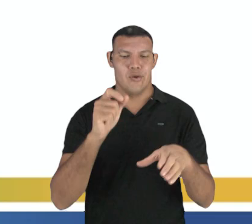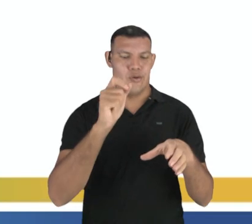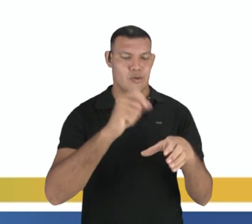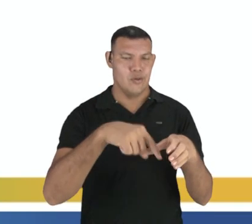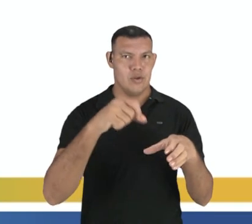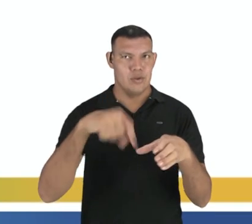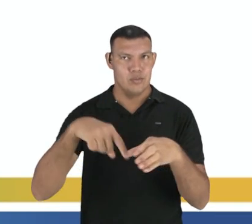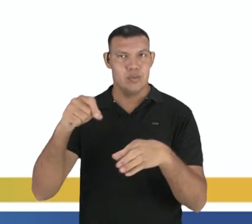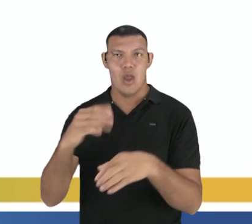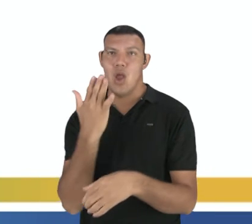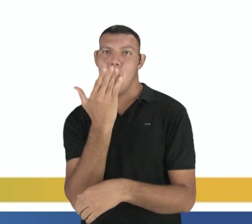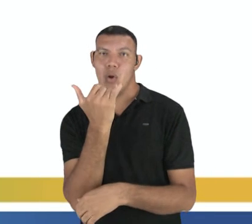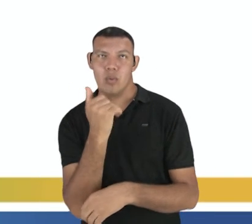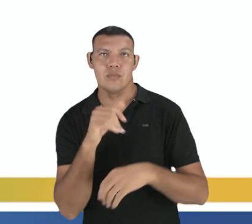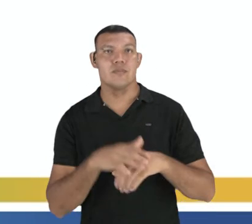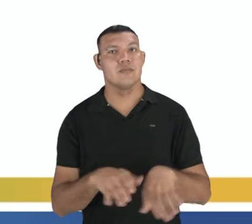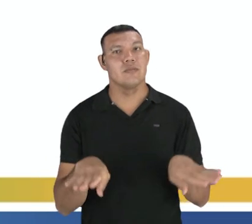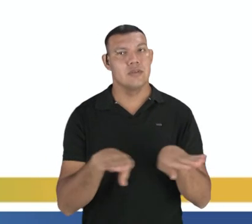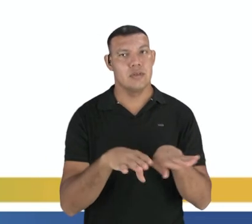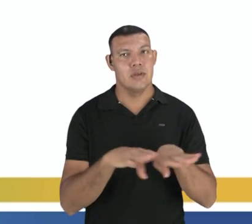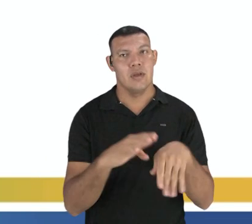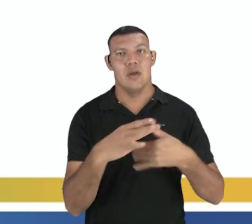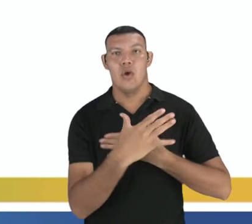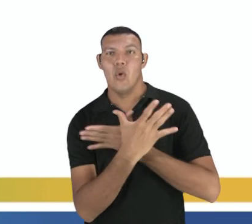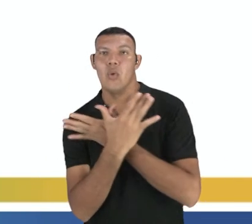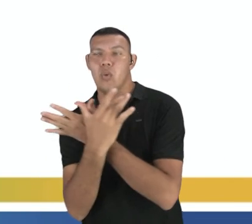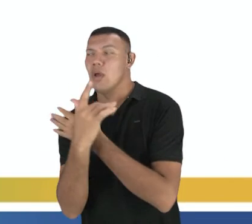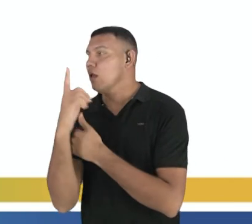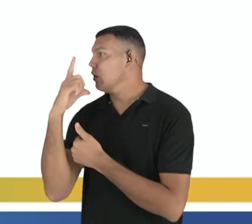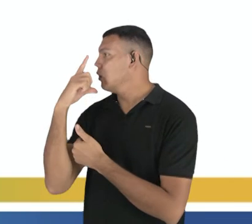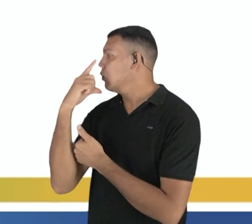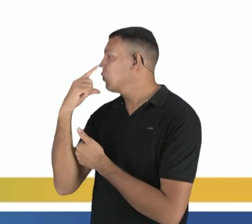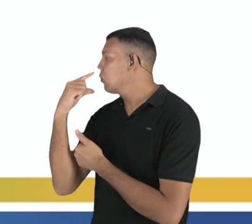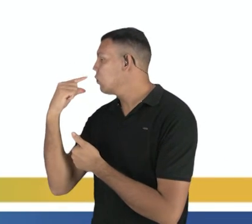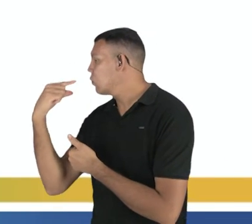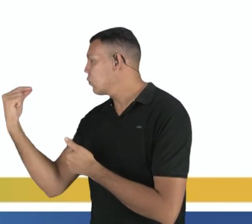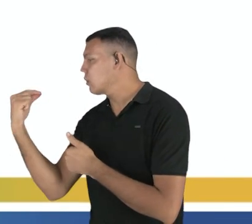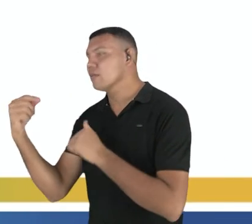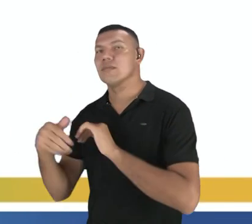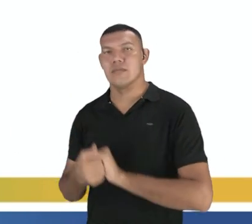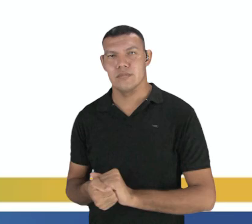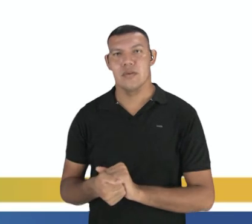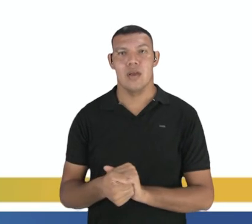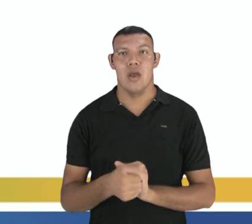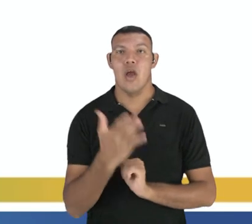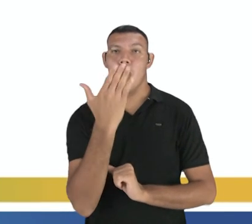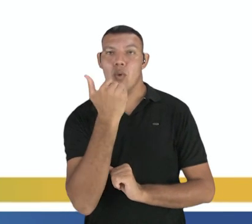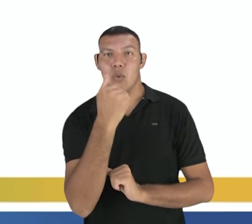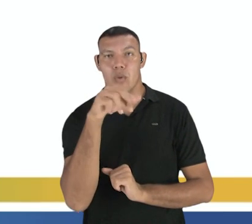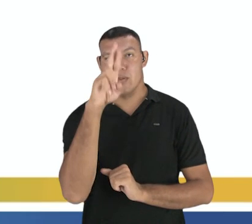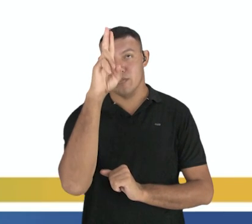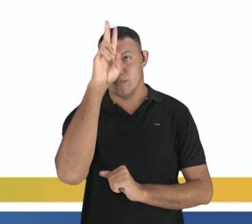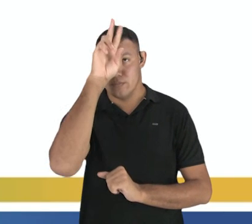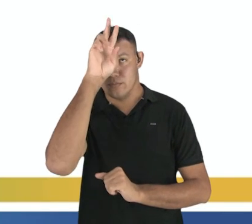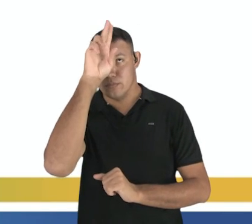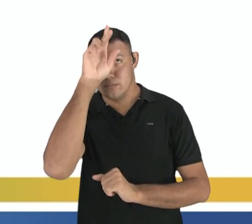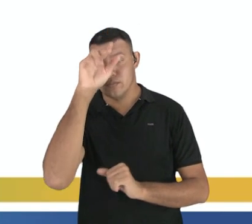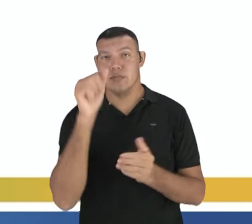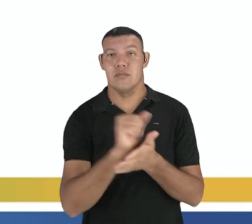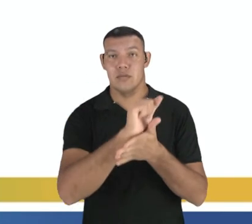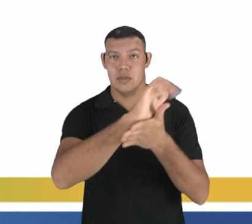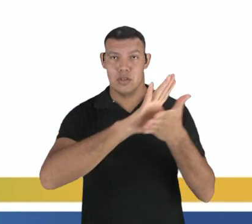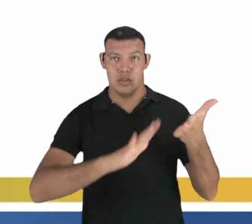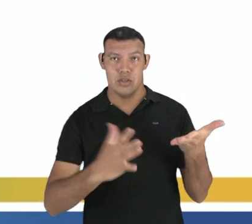sementes, além de terem aves com bico mais finos e afiados para comer insetos. Bom, no